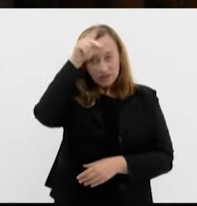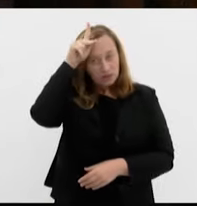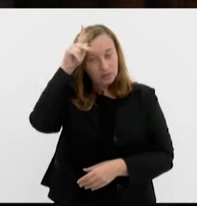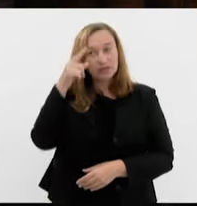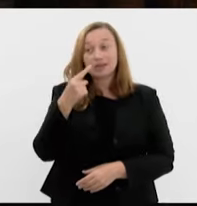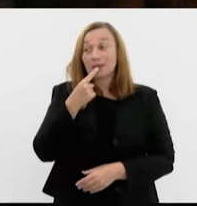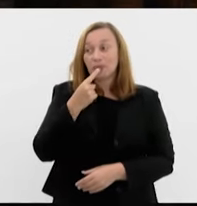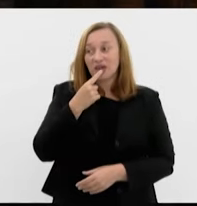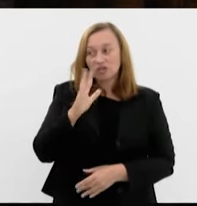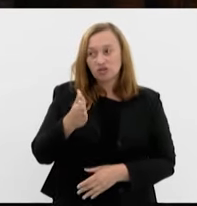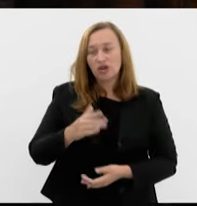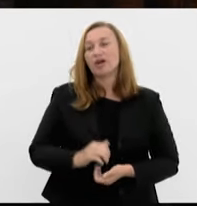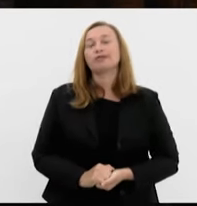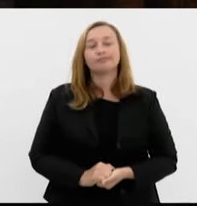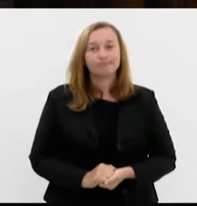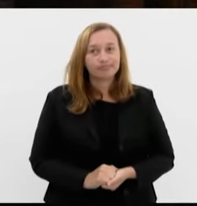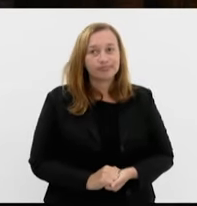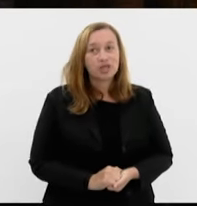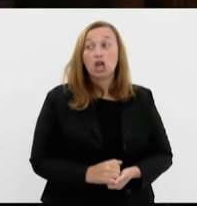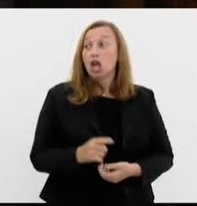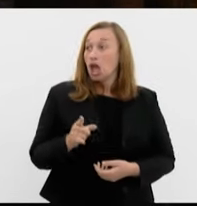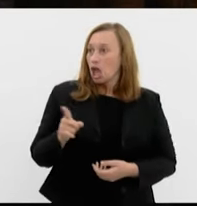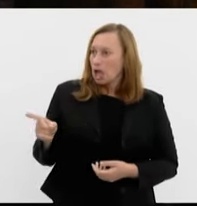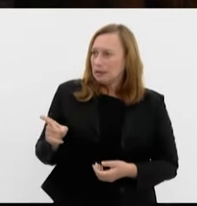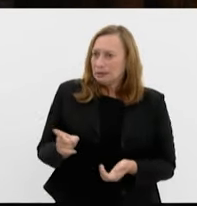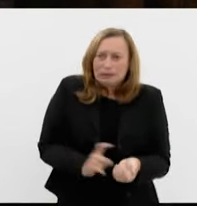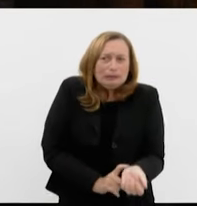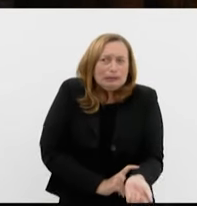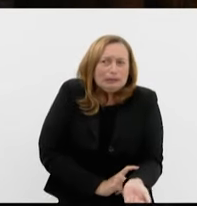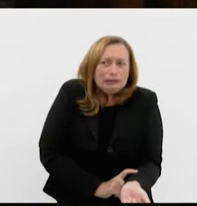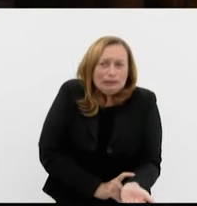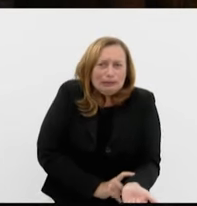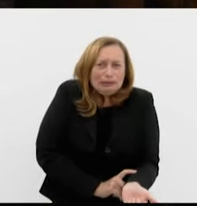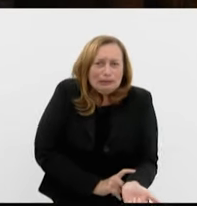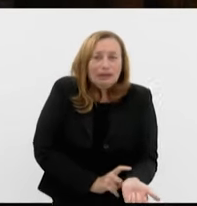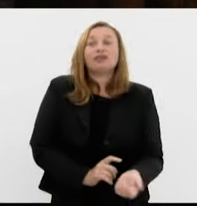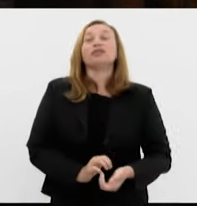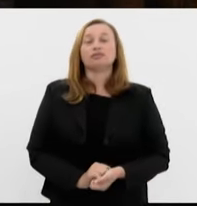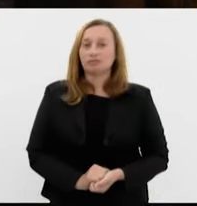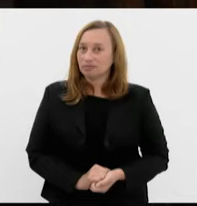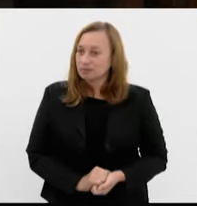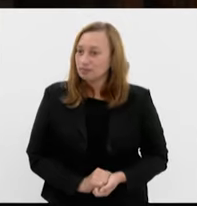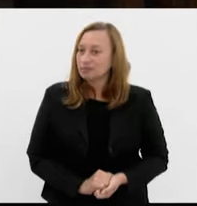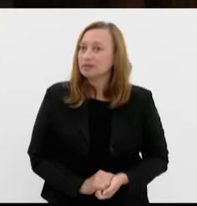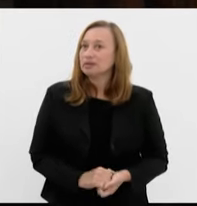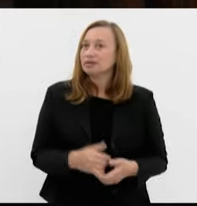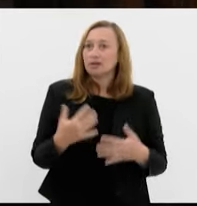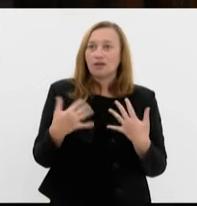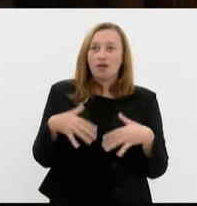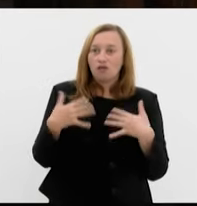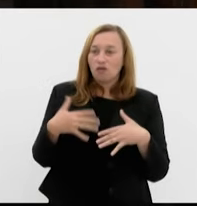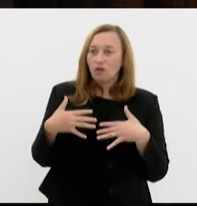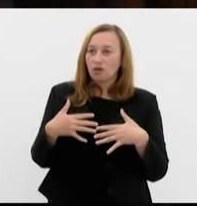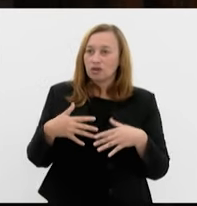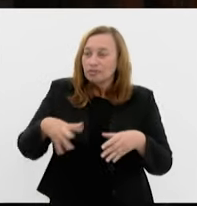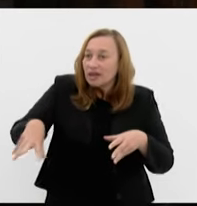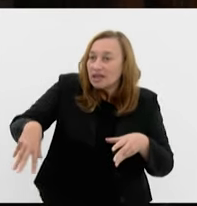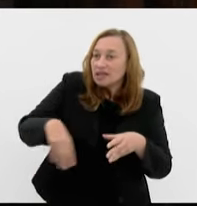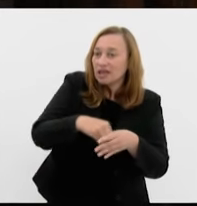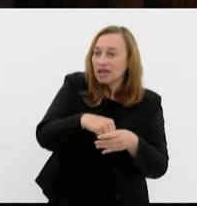aproximando Eu sei que eles estão desesperados para integrarem a chapa do prefeito Eduardo